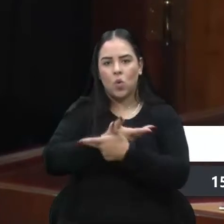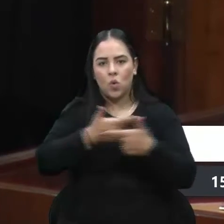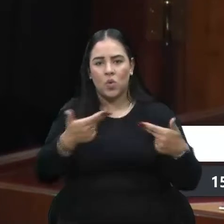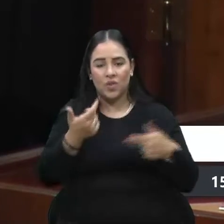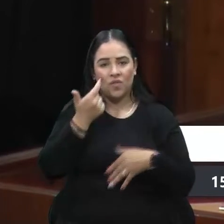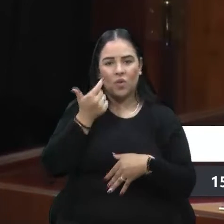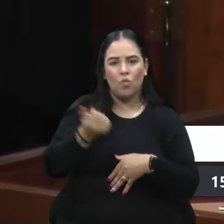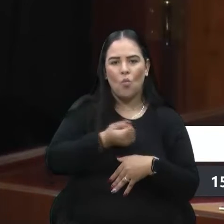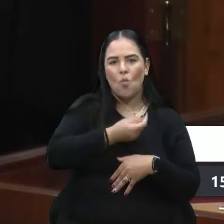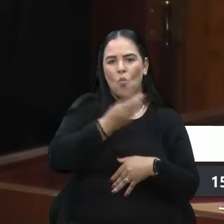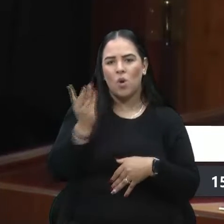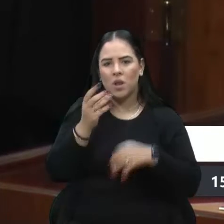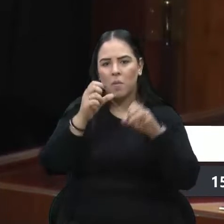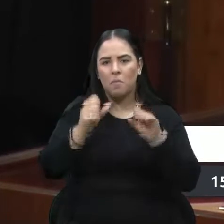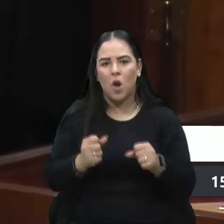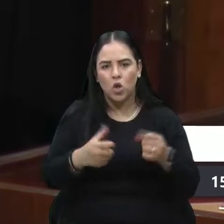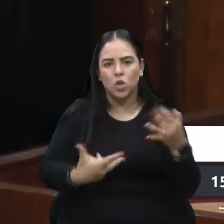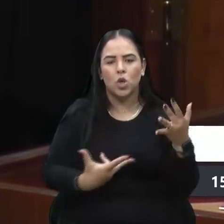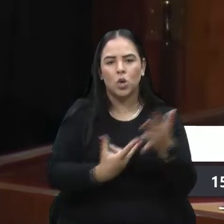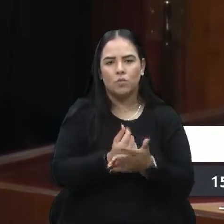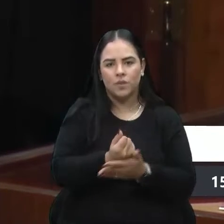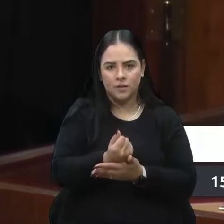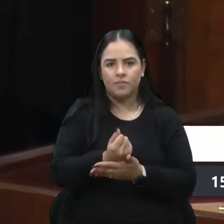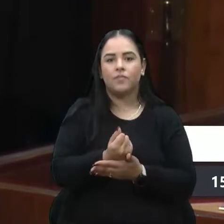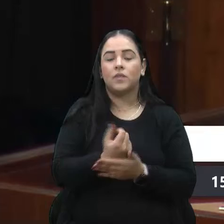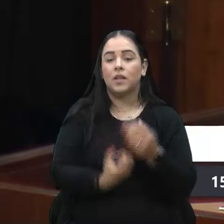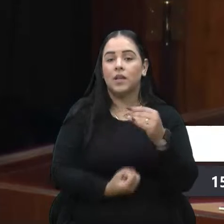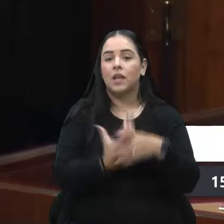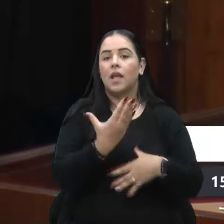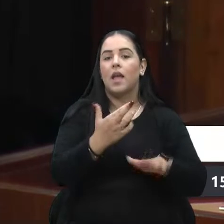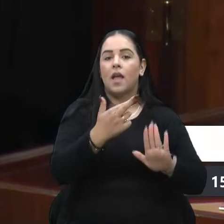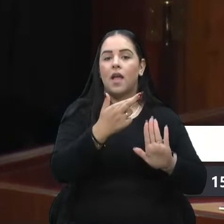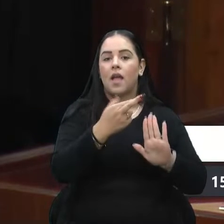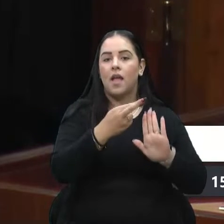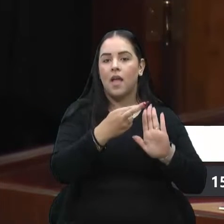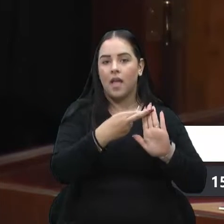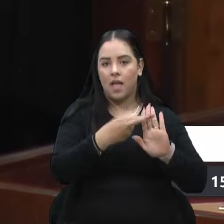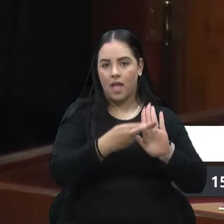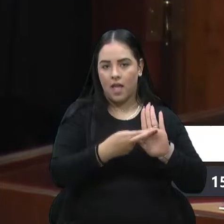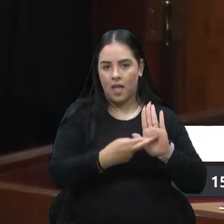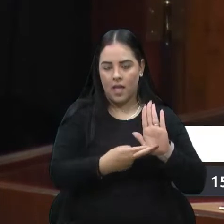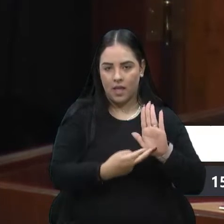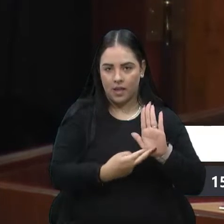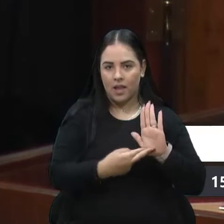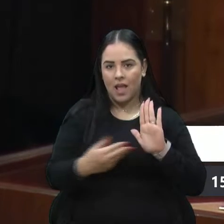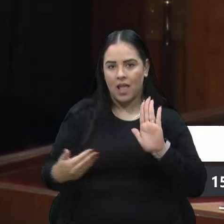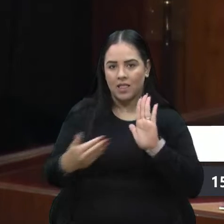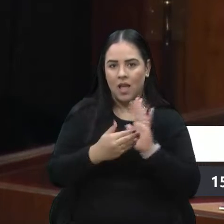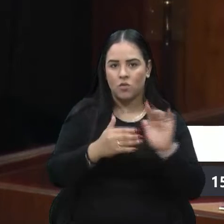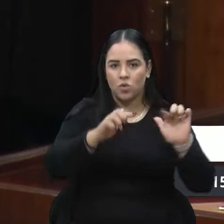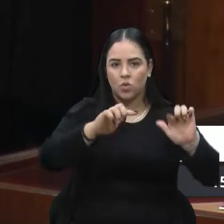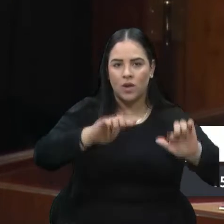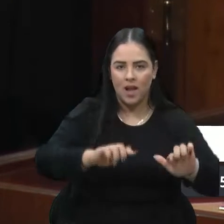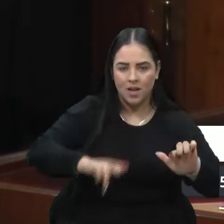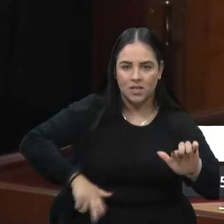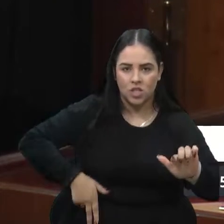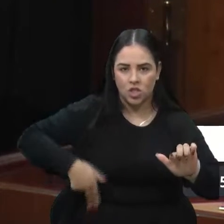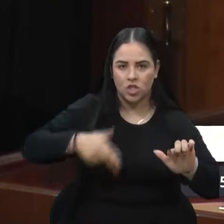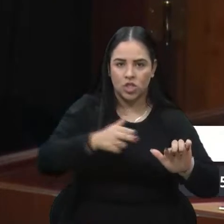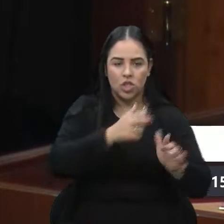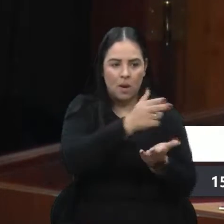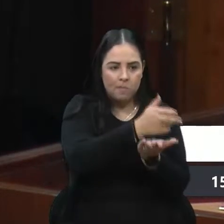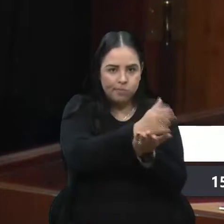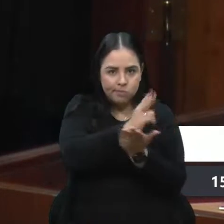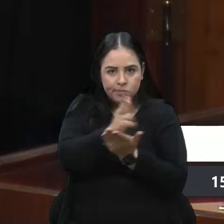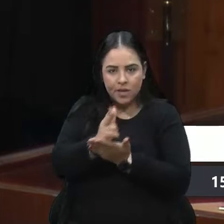quantidade dessas que podem ser adquiridas, cria regras para o transporte dessa arma até os clubes de tiro em locais